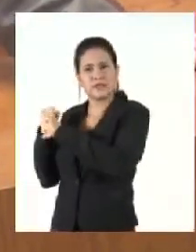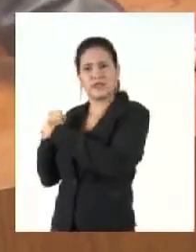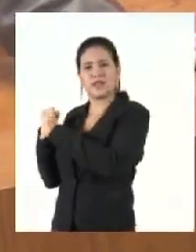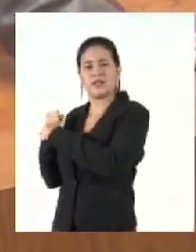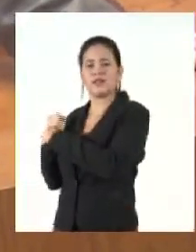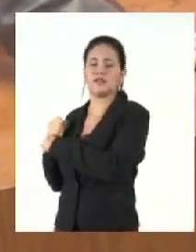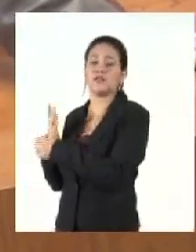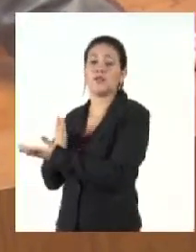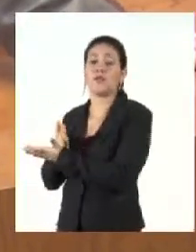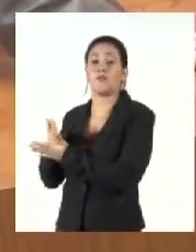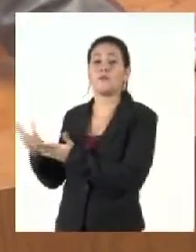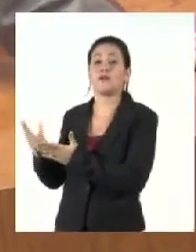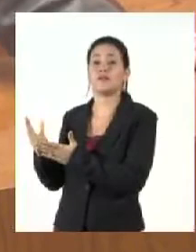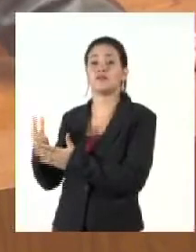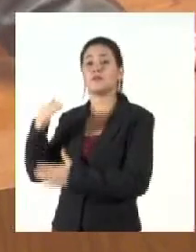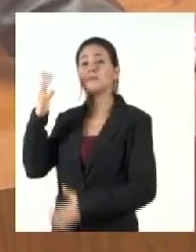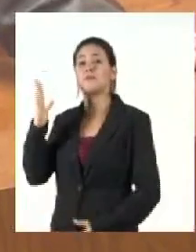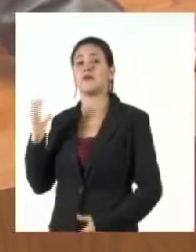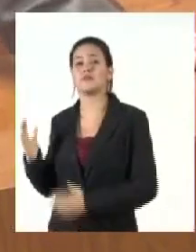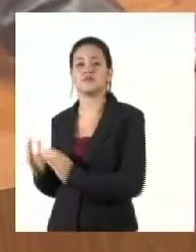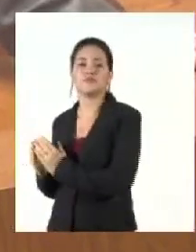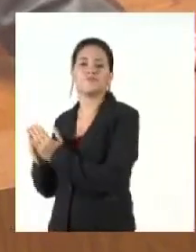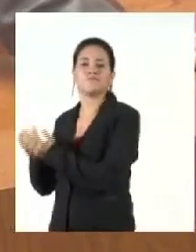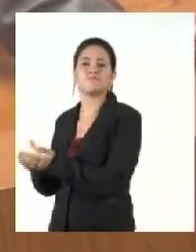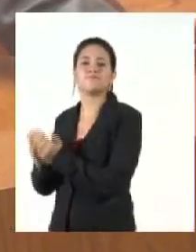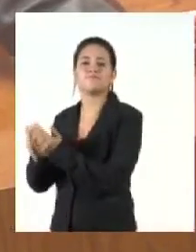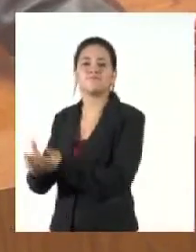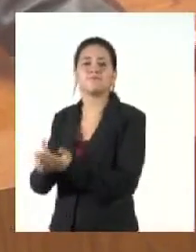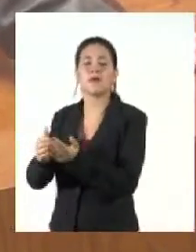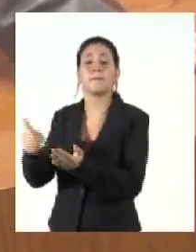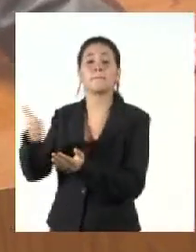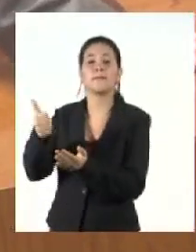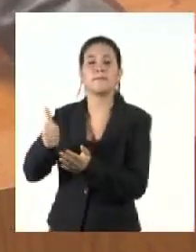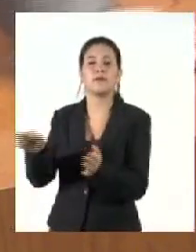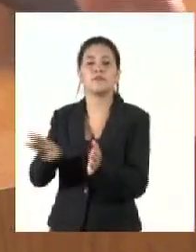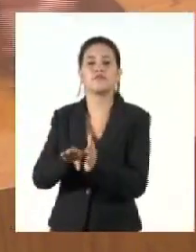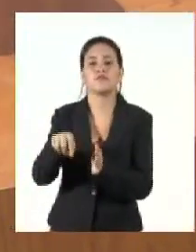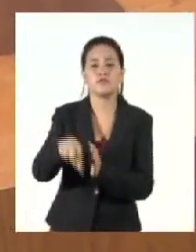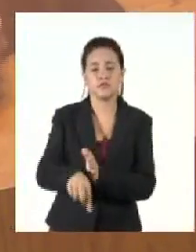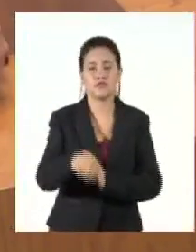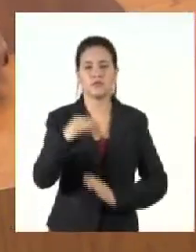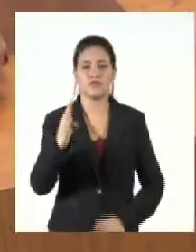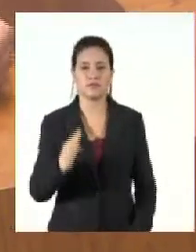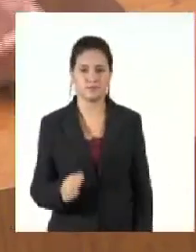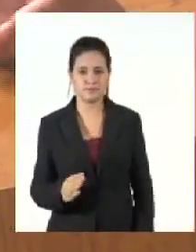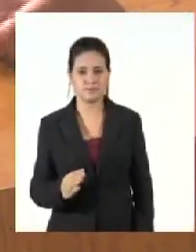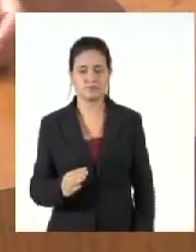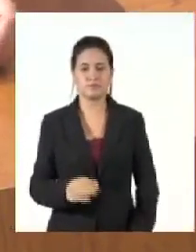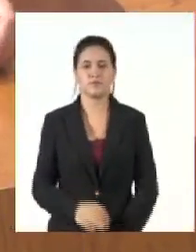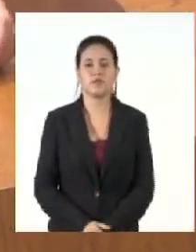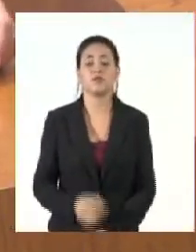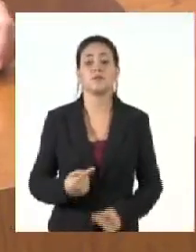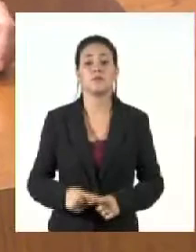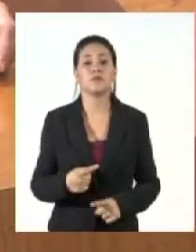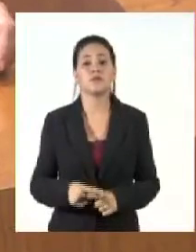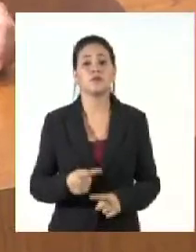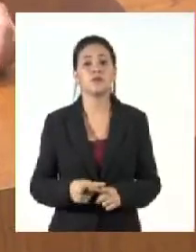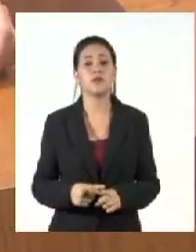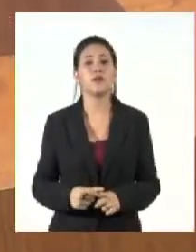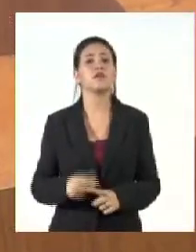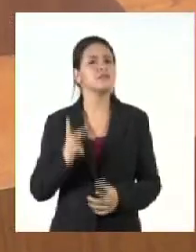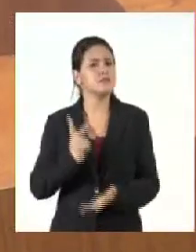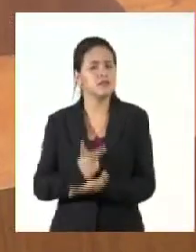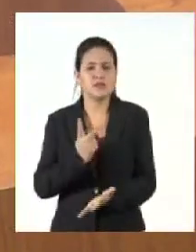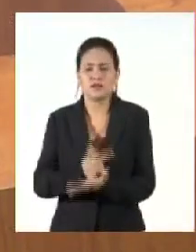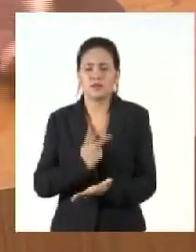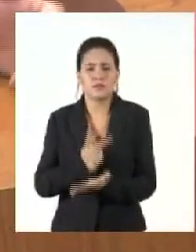começa. Embora artificial, pois hoje é igual ao ontem e foi igual ao que será amanhã,